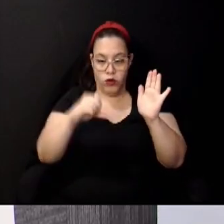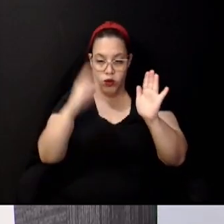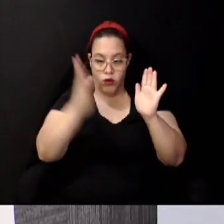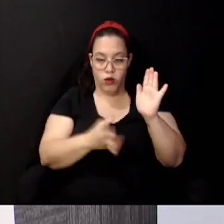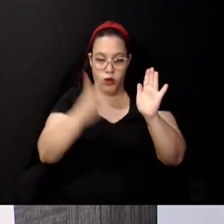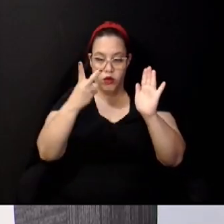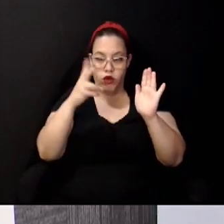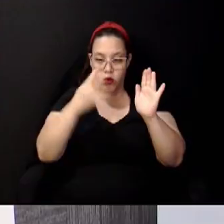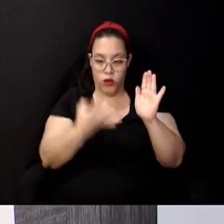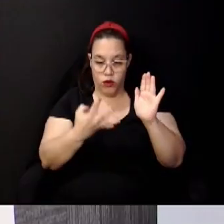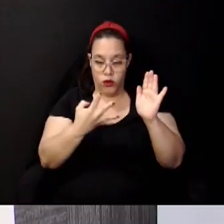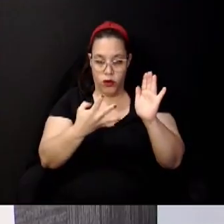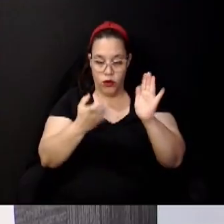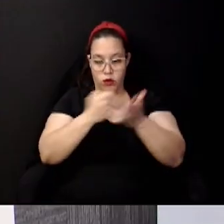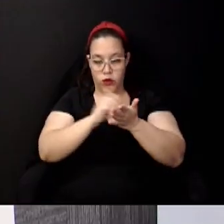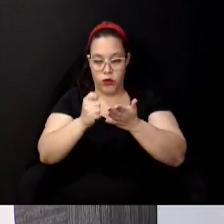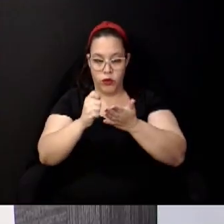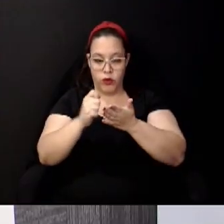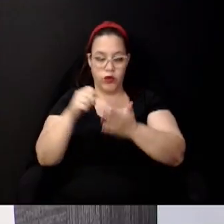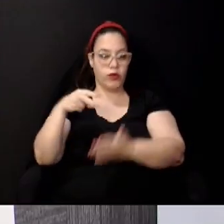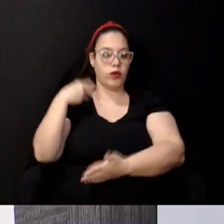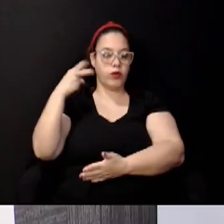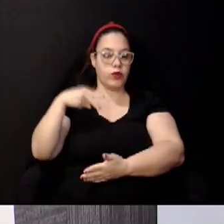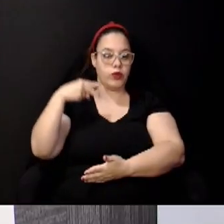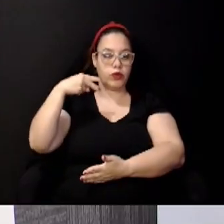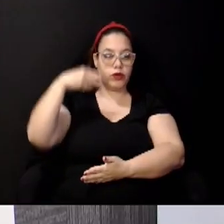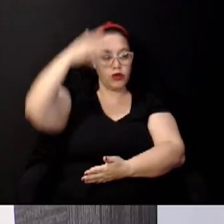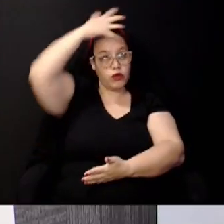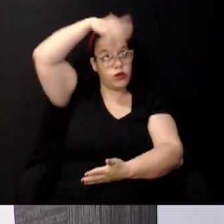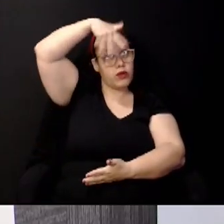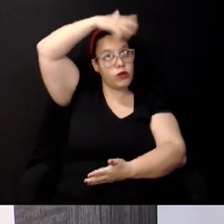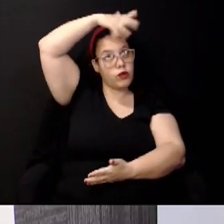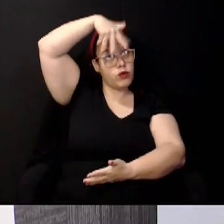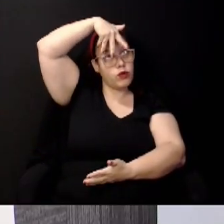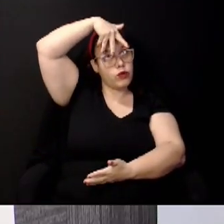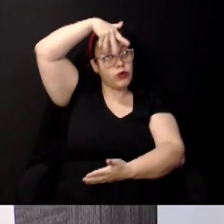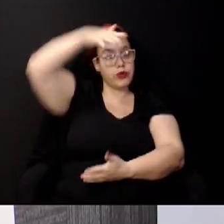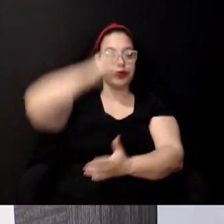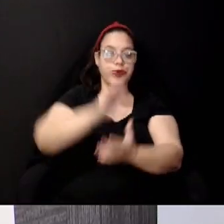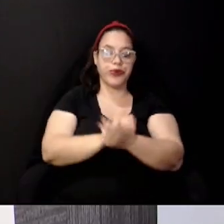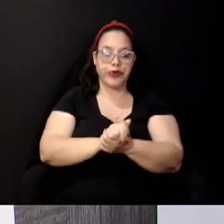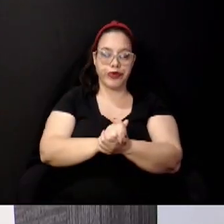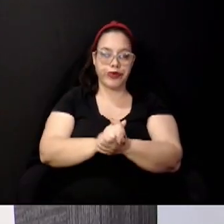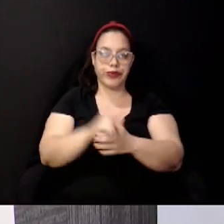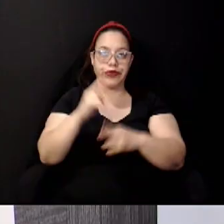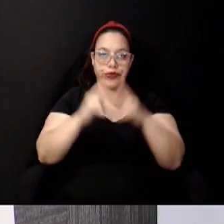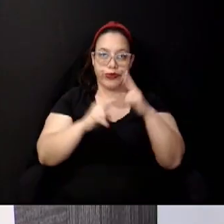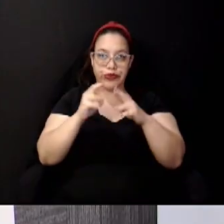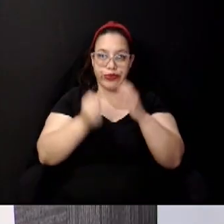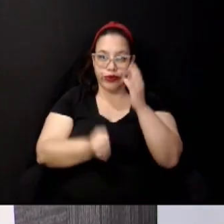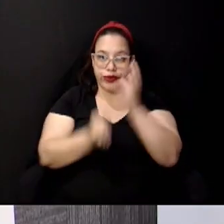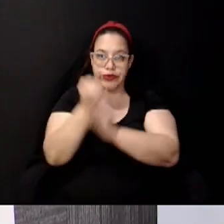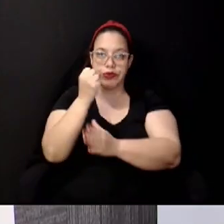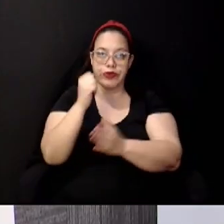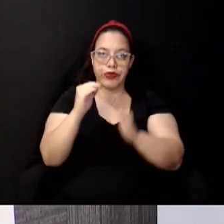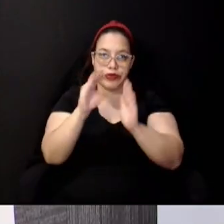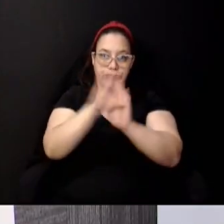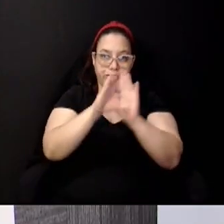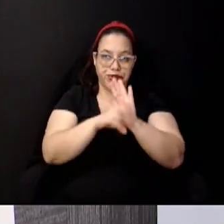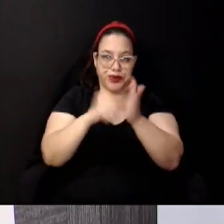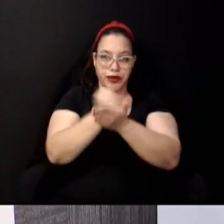119/24, de autoria do vereador Rodrigo da Farmadic, com relação à criação do programa